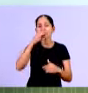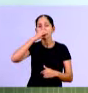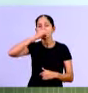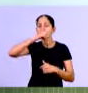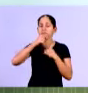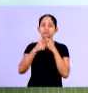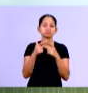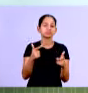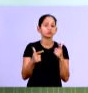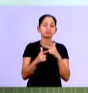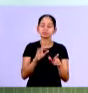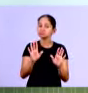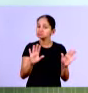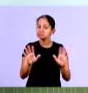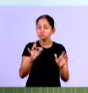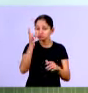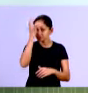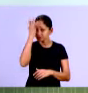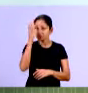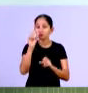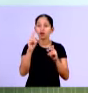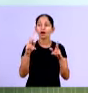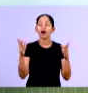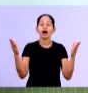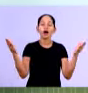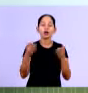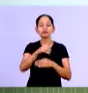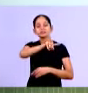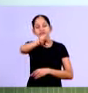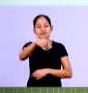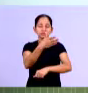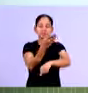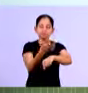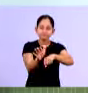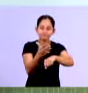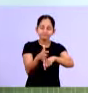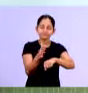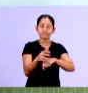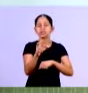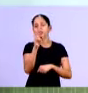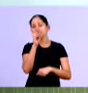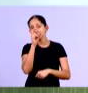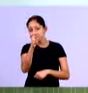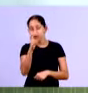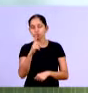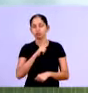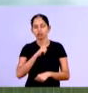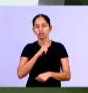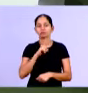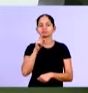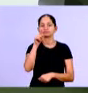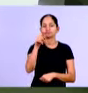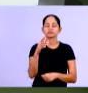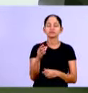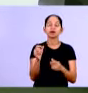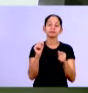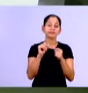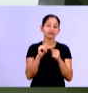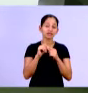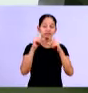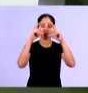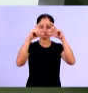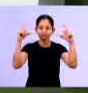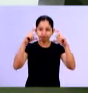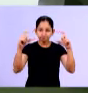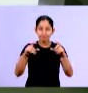problemas, fácil de resolver, ok? E agora vamos deixar vocês com os exercícios, 5 exercícios, certo, Rafael? Para os nossos alunos aplicarem,